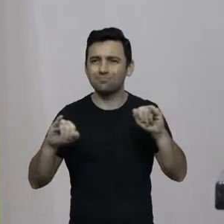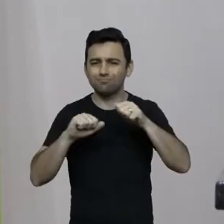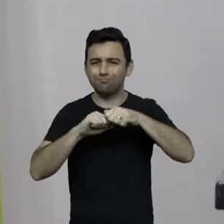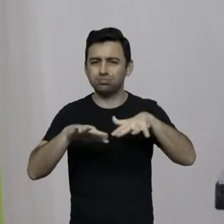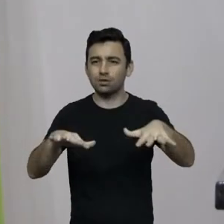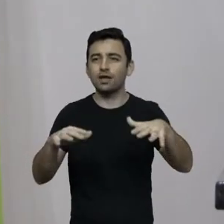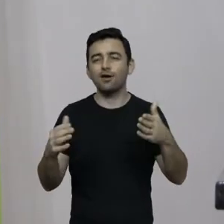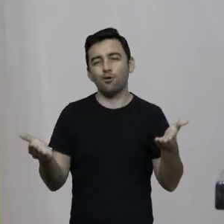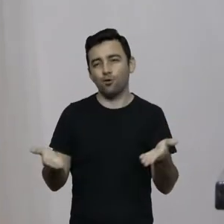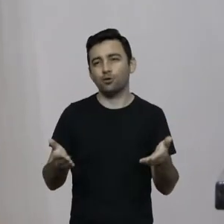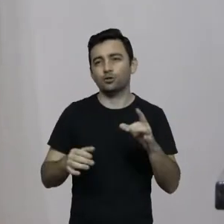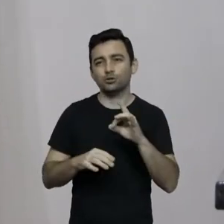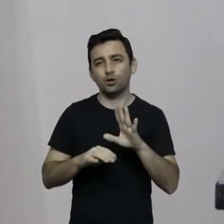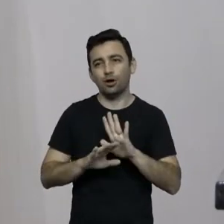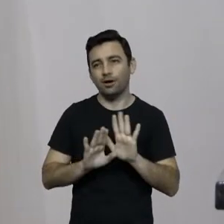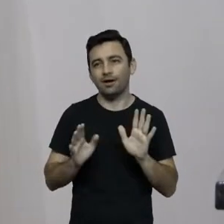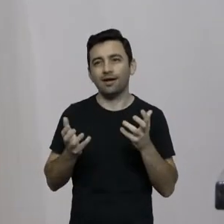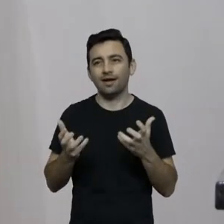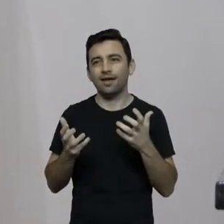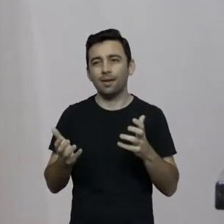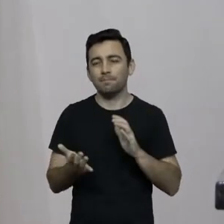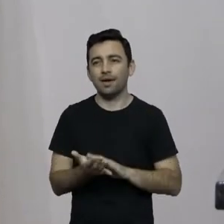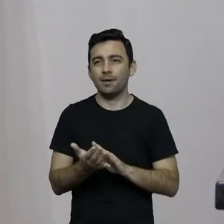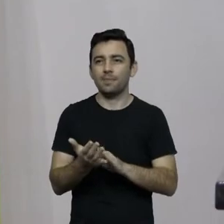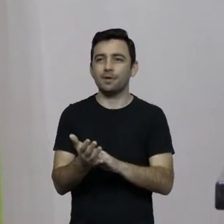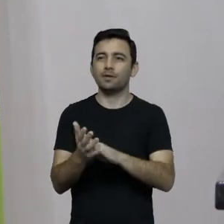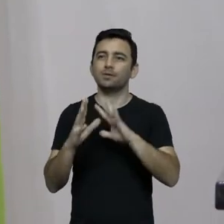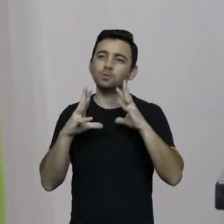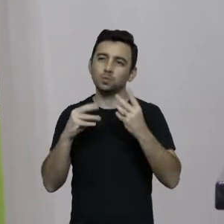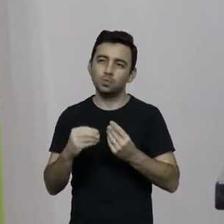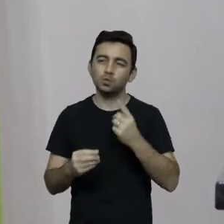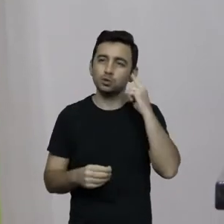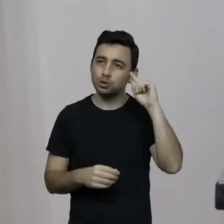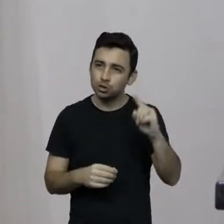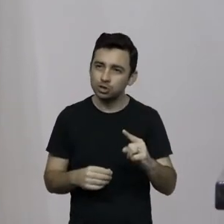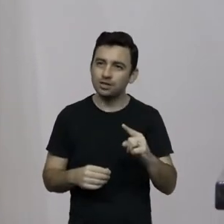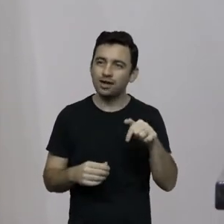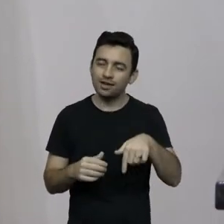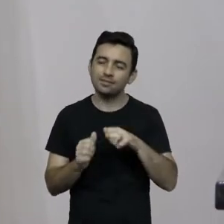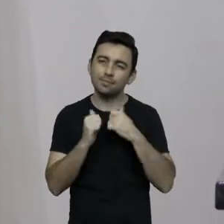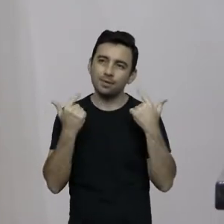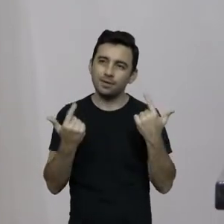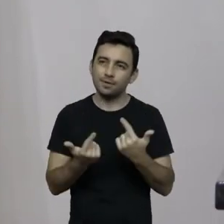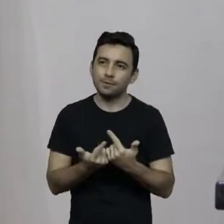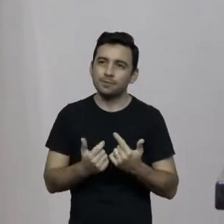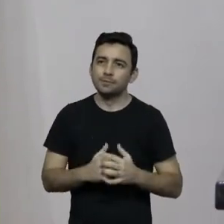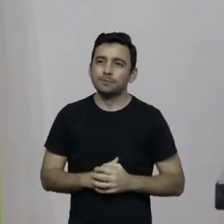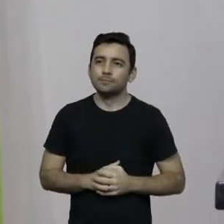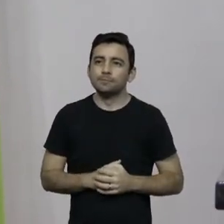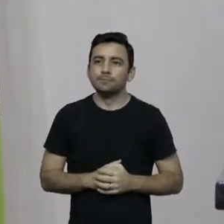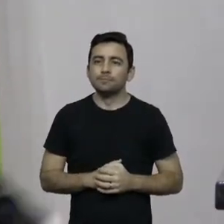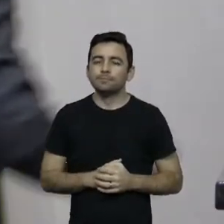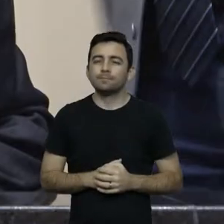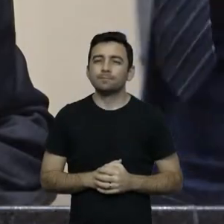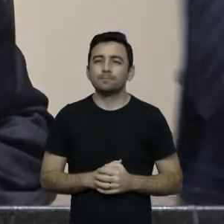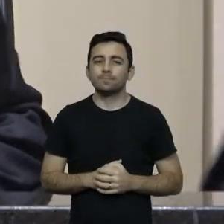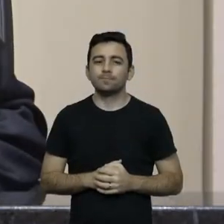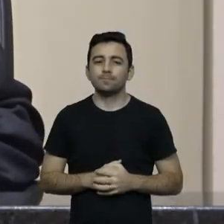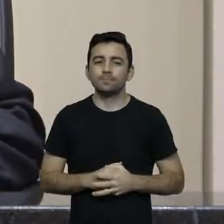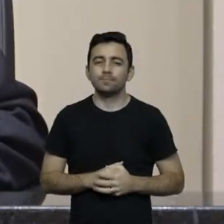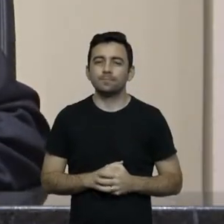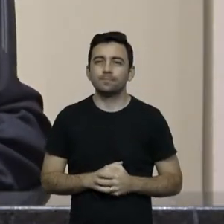isso que eu queria trazer só as o Parabéns a todos nós pelo dia do Parlamento senhor presidente pre o